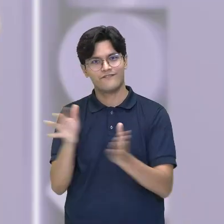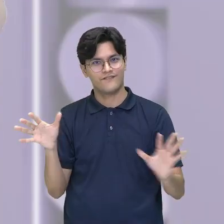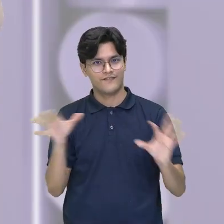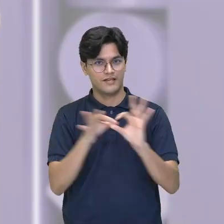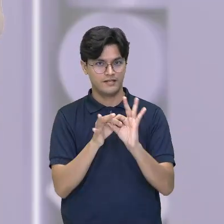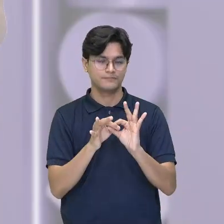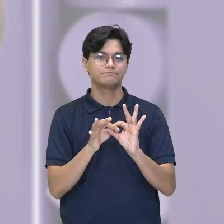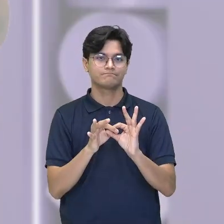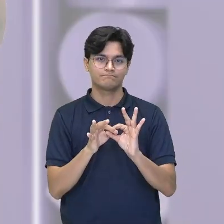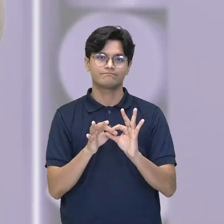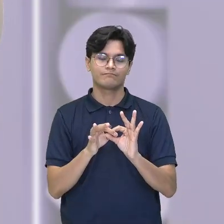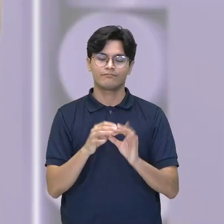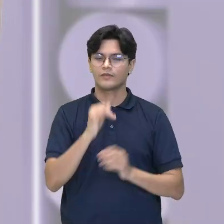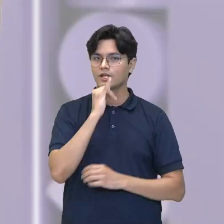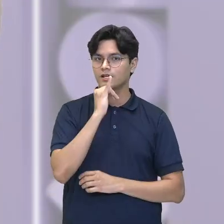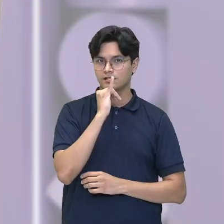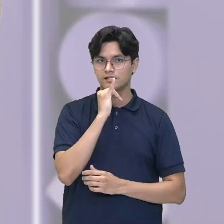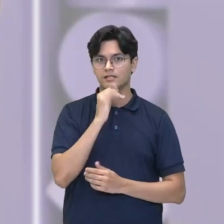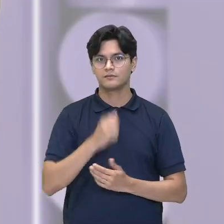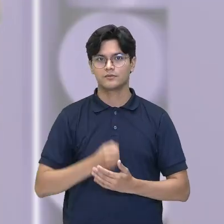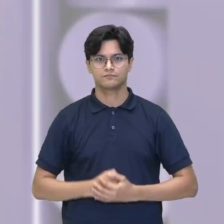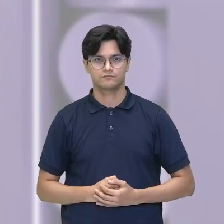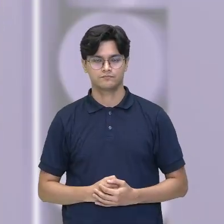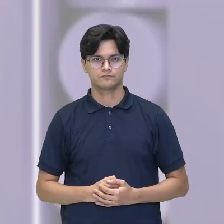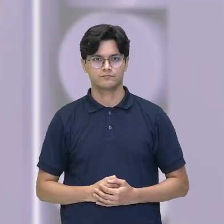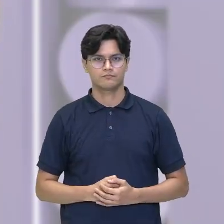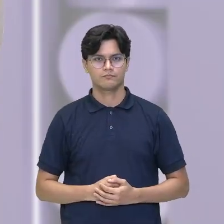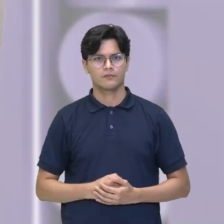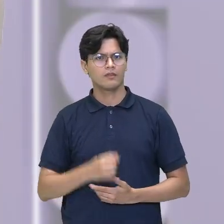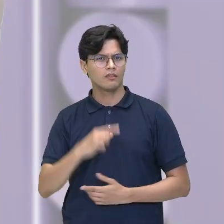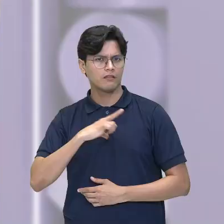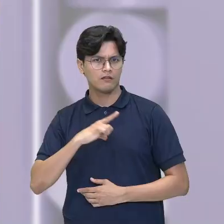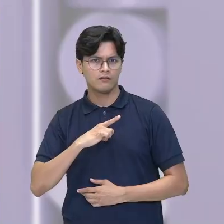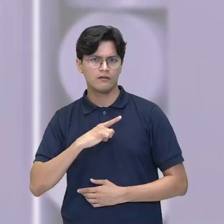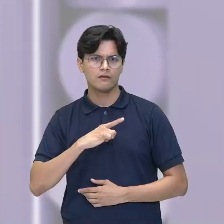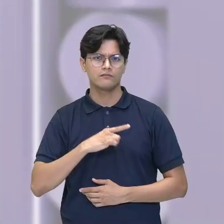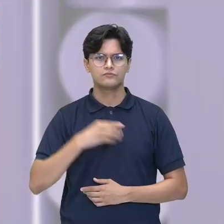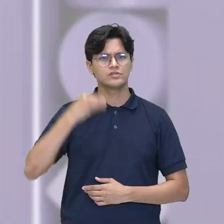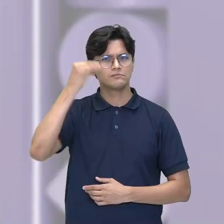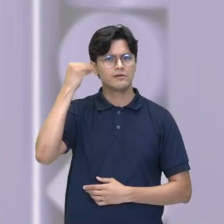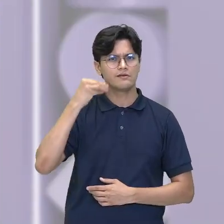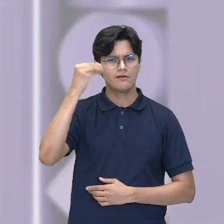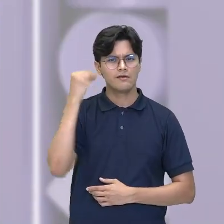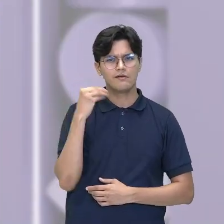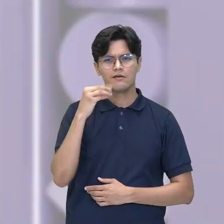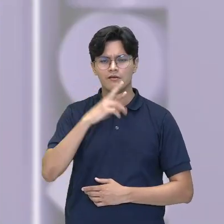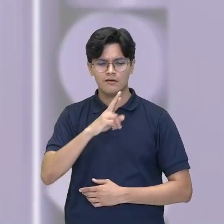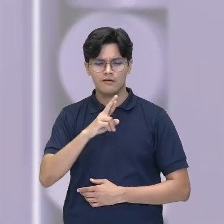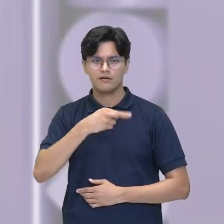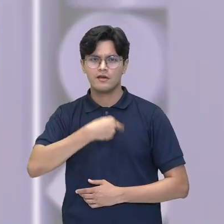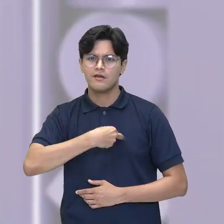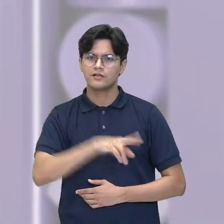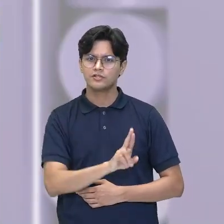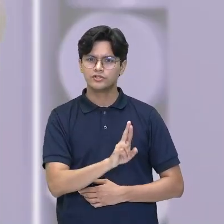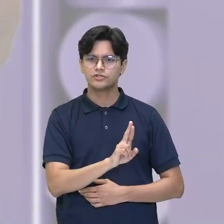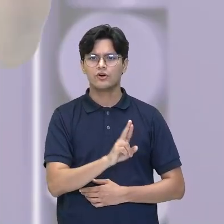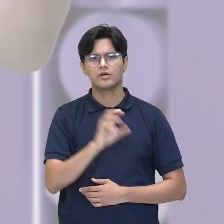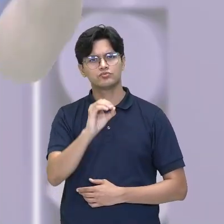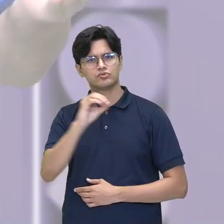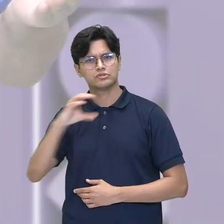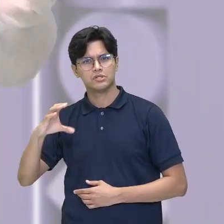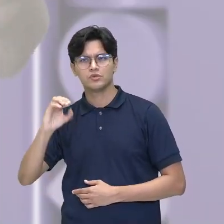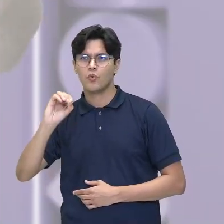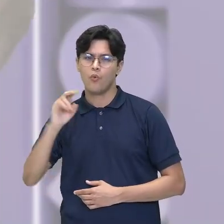É impossível ter uma religião, ter uma experiência religiosa, seja no Ocidente, seja